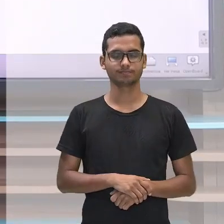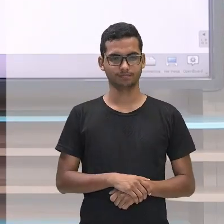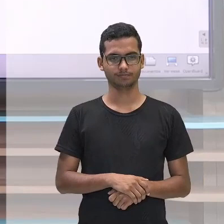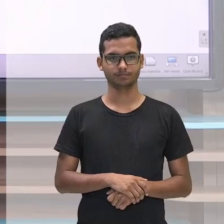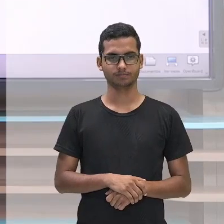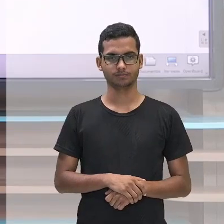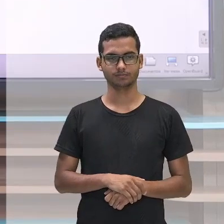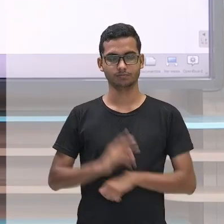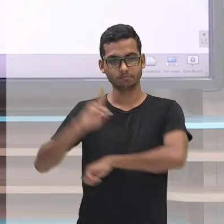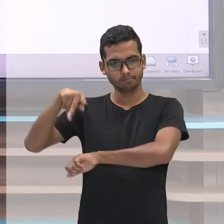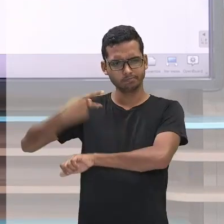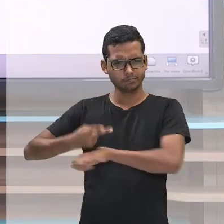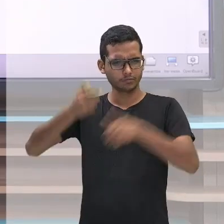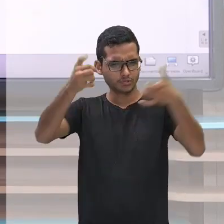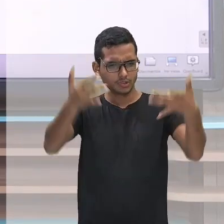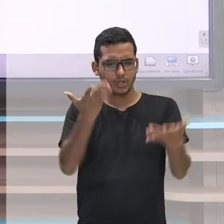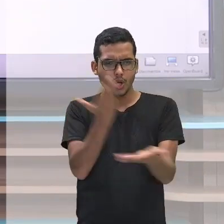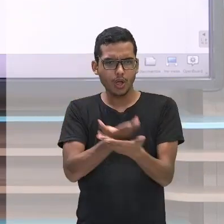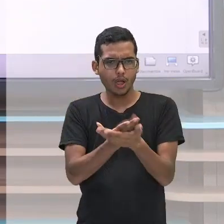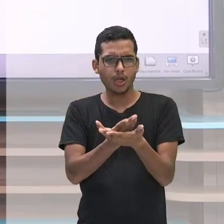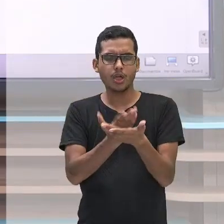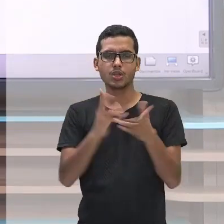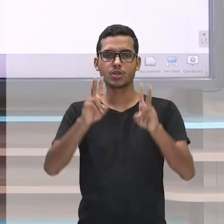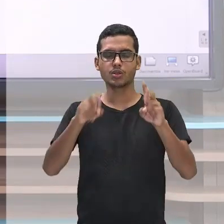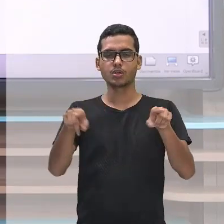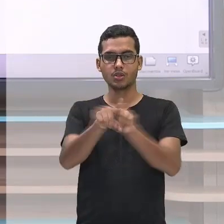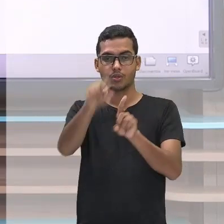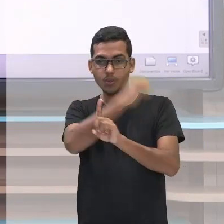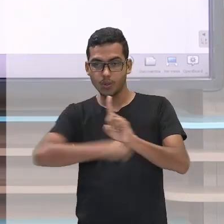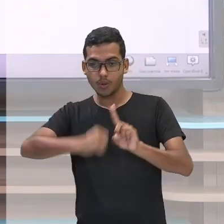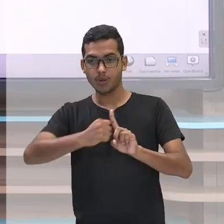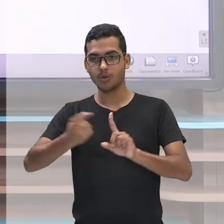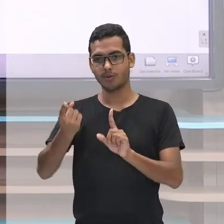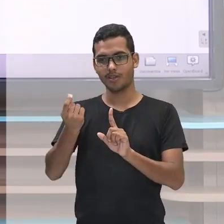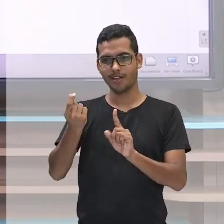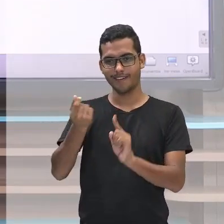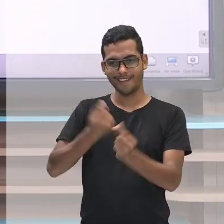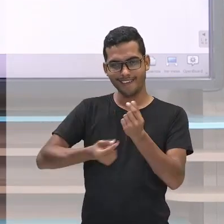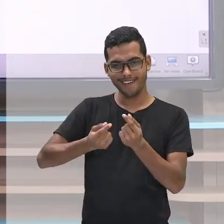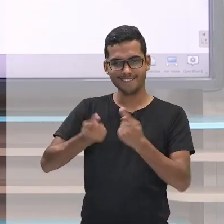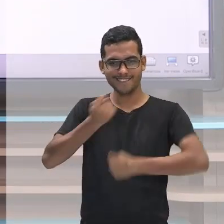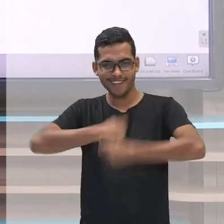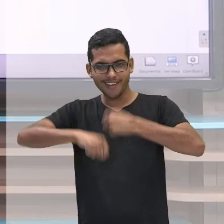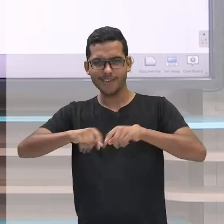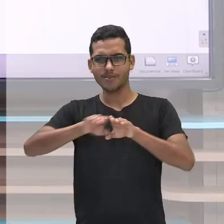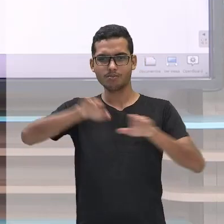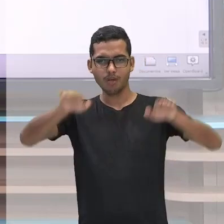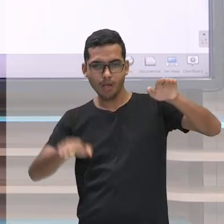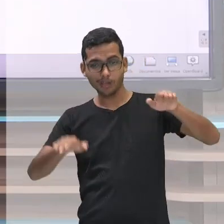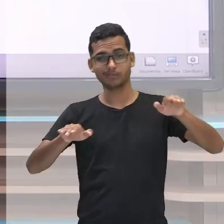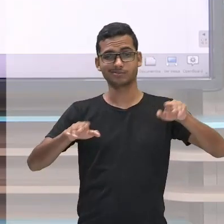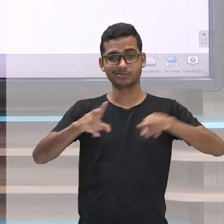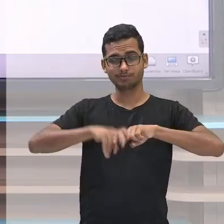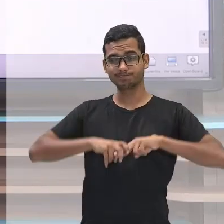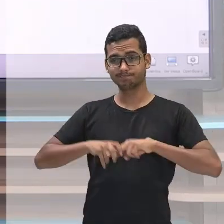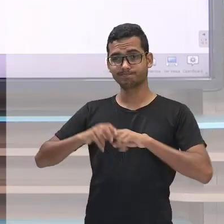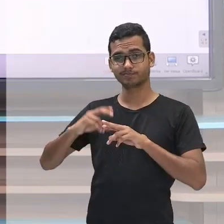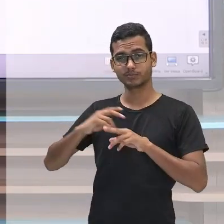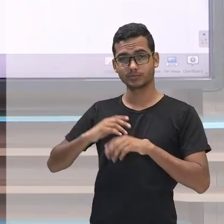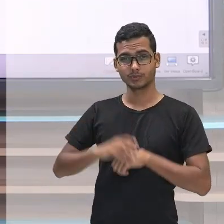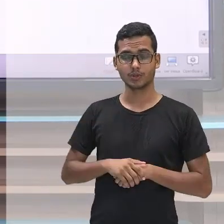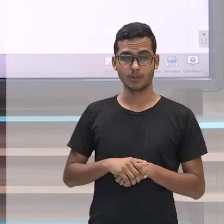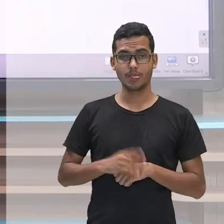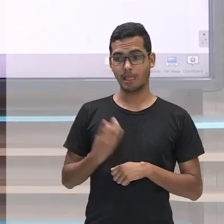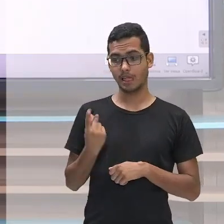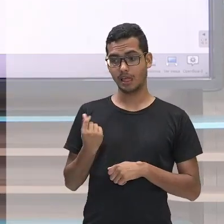lá no final da aula, com relação à desigualdade socioeconômica, a má distribuição de renda no